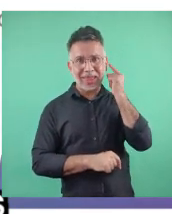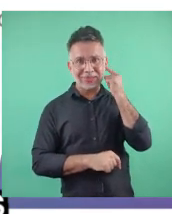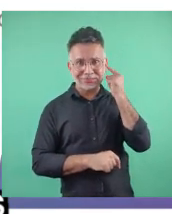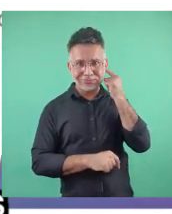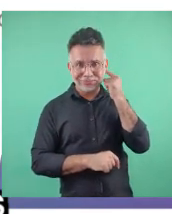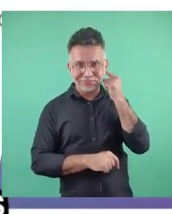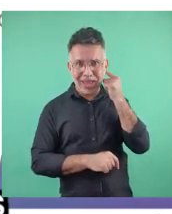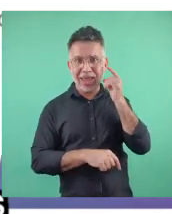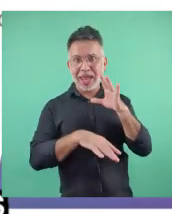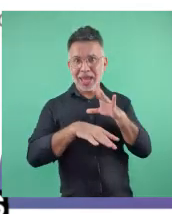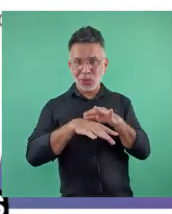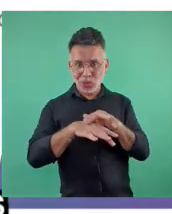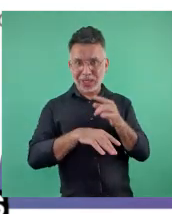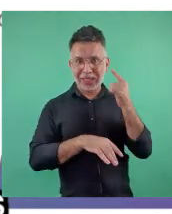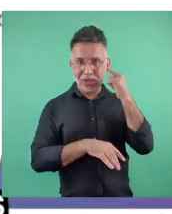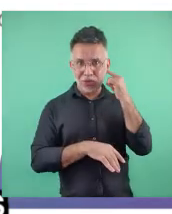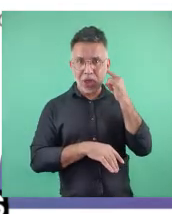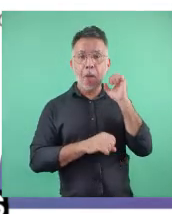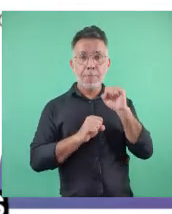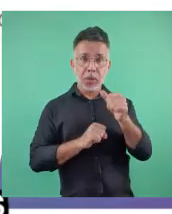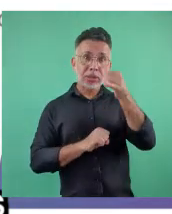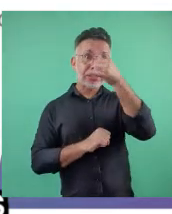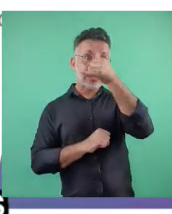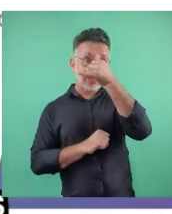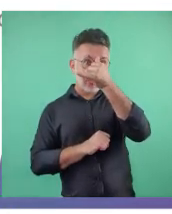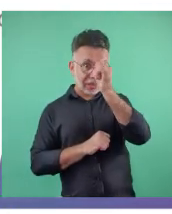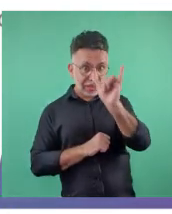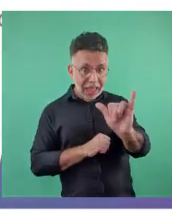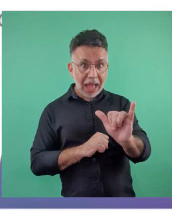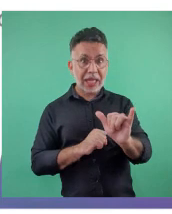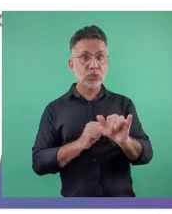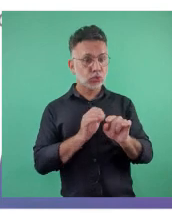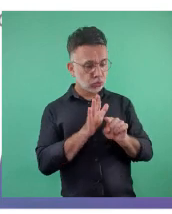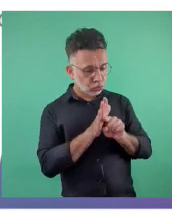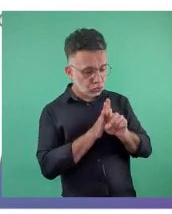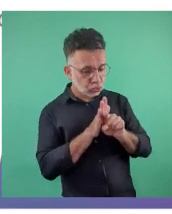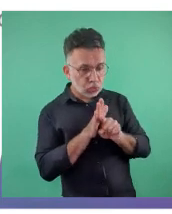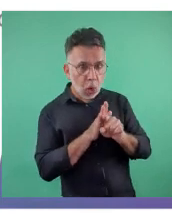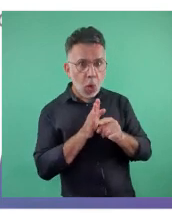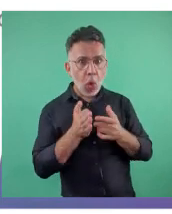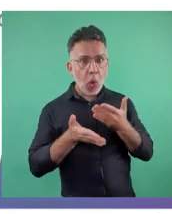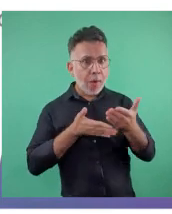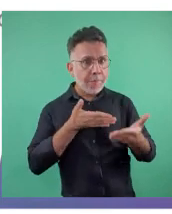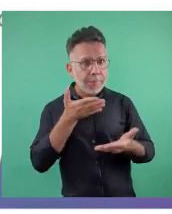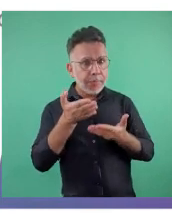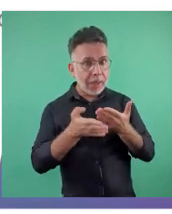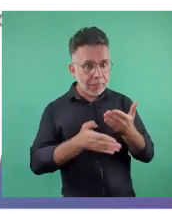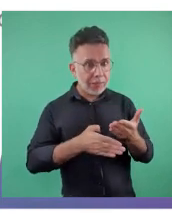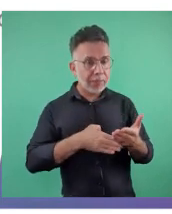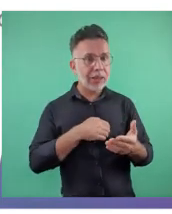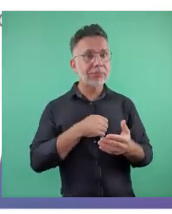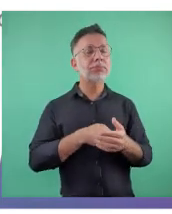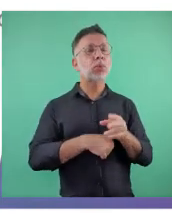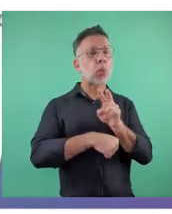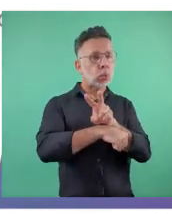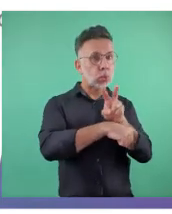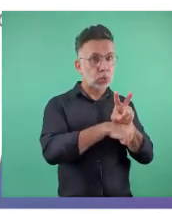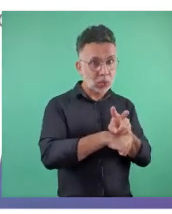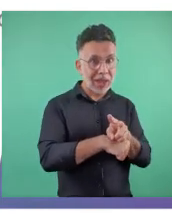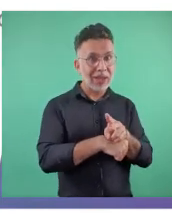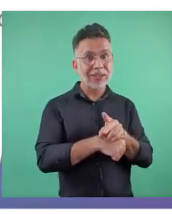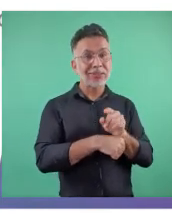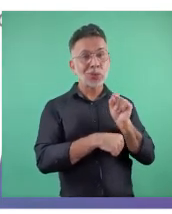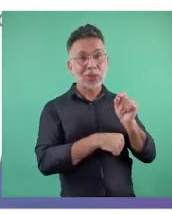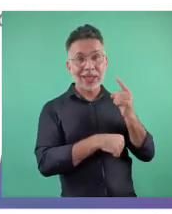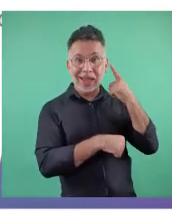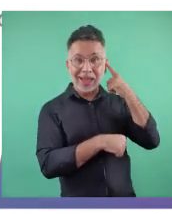ouvido podem ser evitadas com medidas preventivas, como proteção a ruídos intensivos. A gente conversou bastante sobre